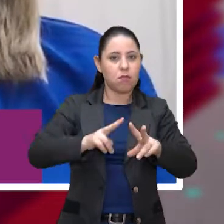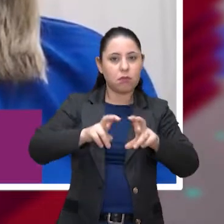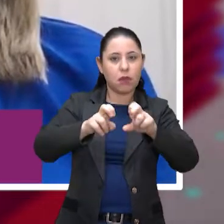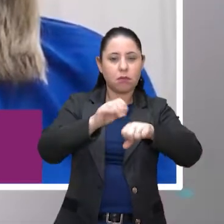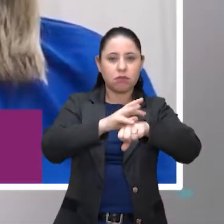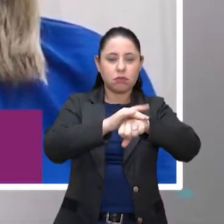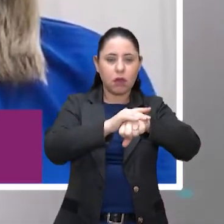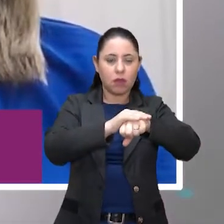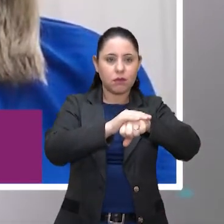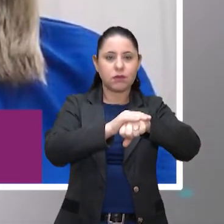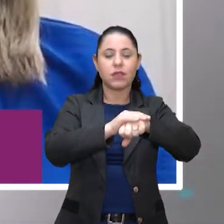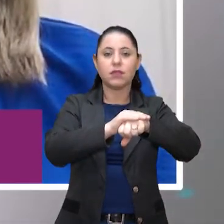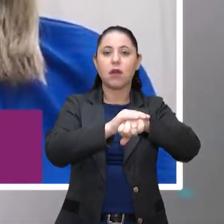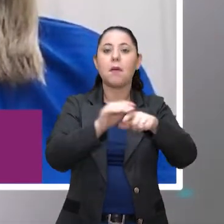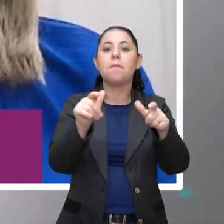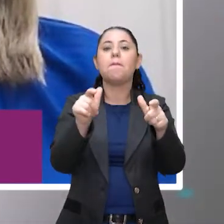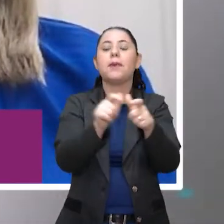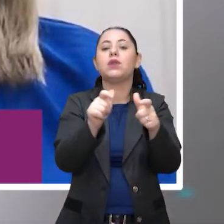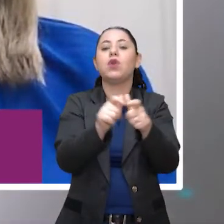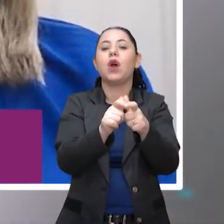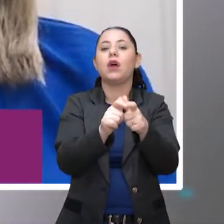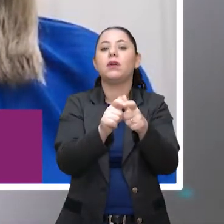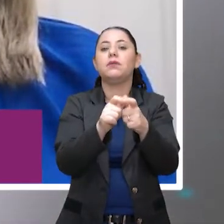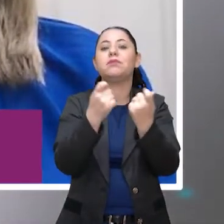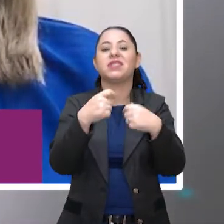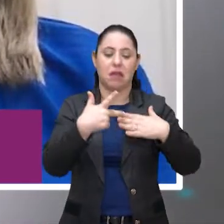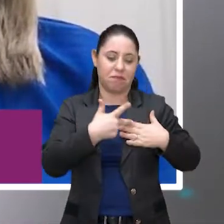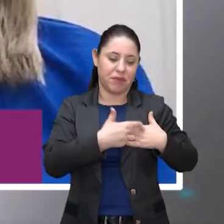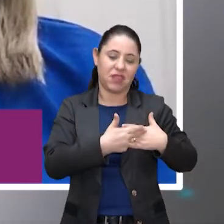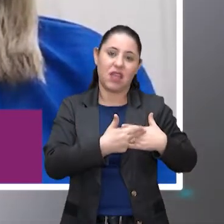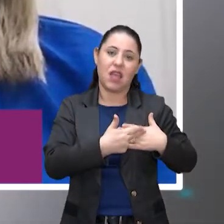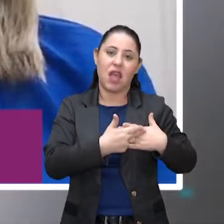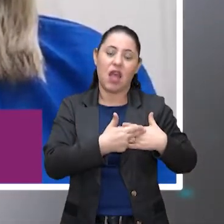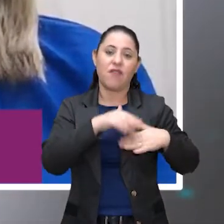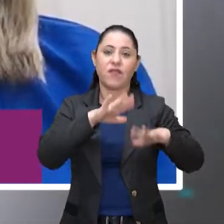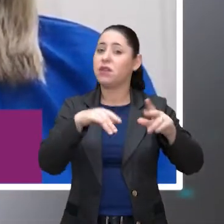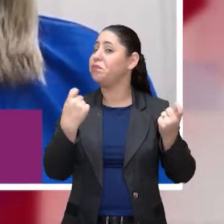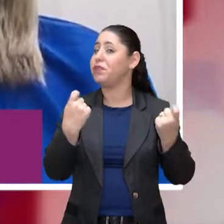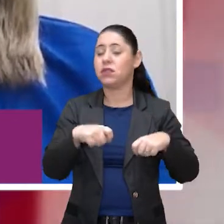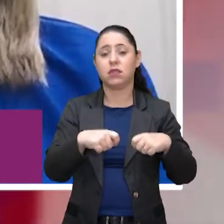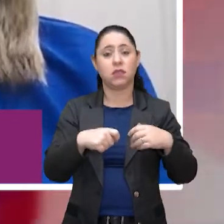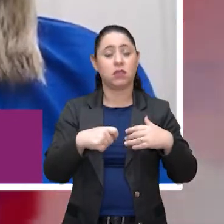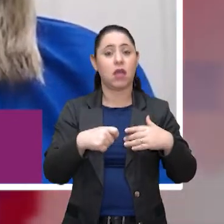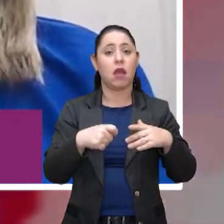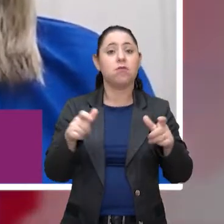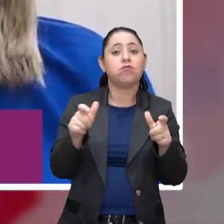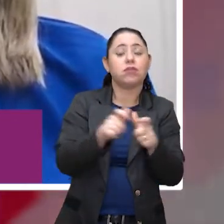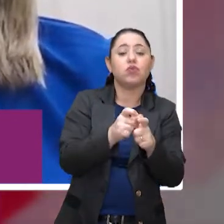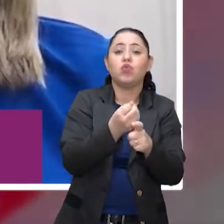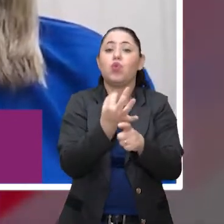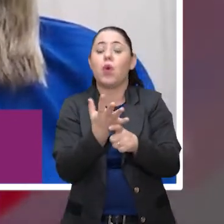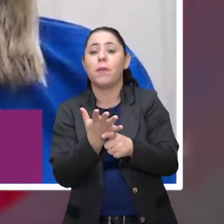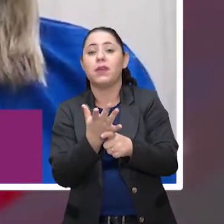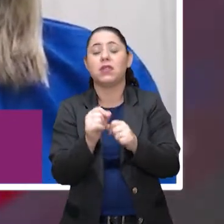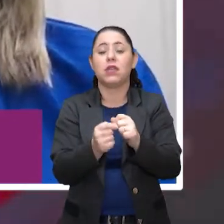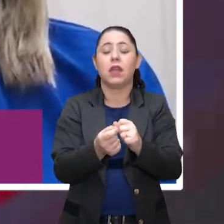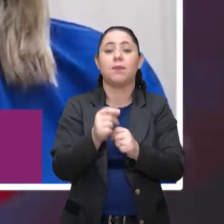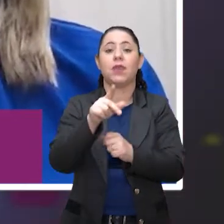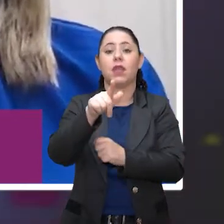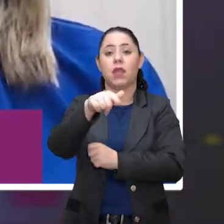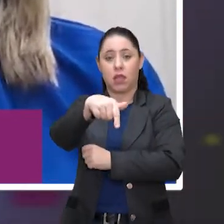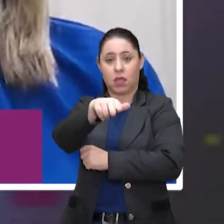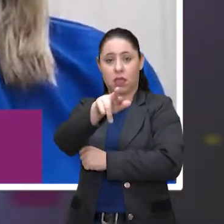menor é o tratamento cirúrgico, por exemplo, menores são os tratamentos complementares como quimioterapia